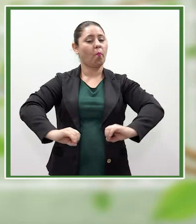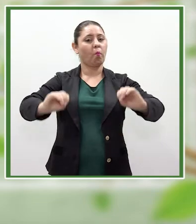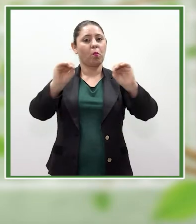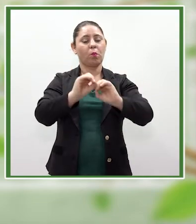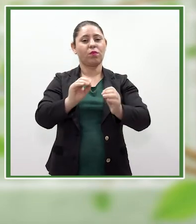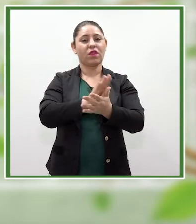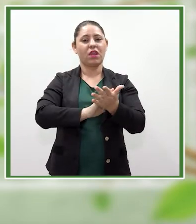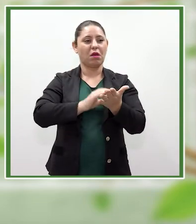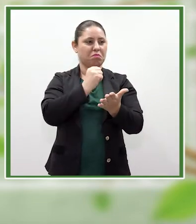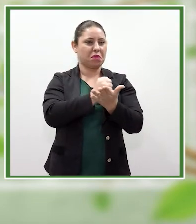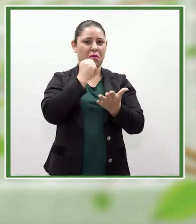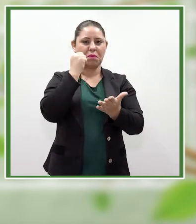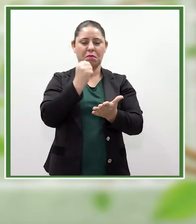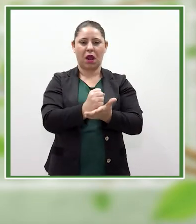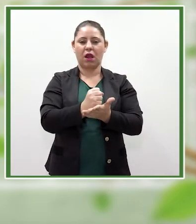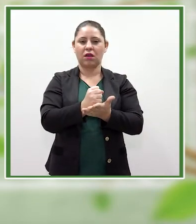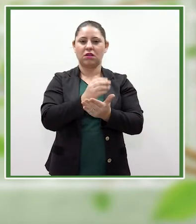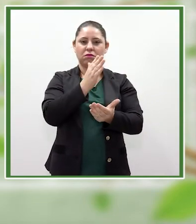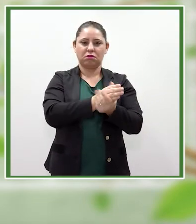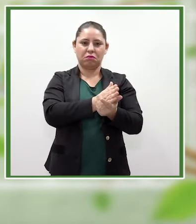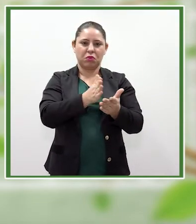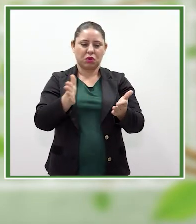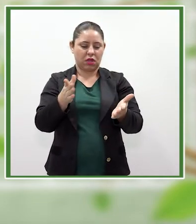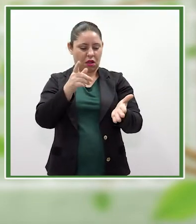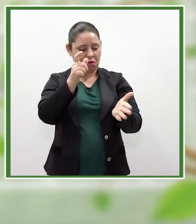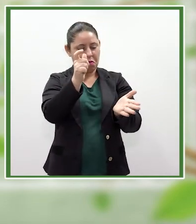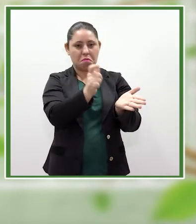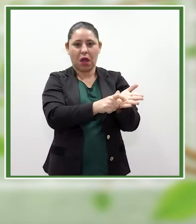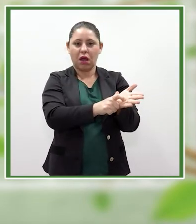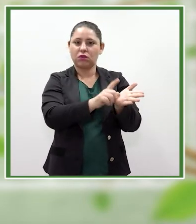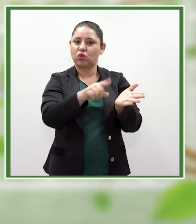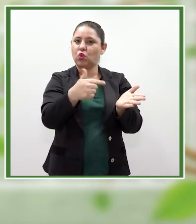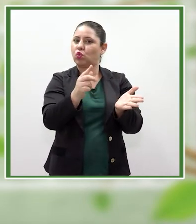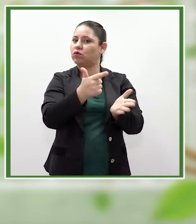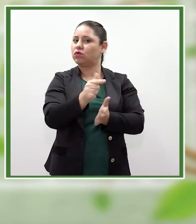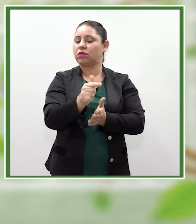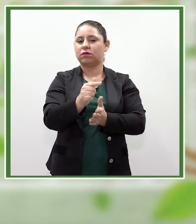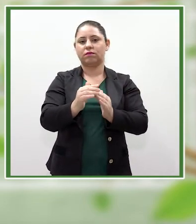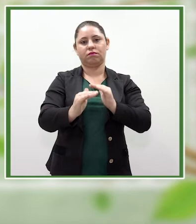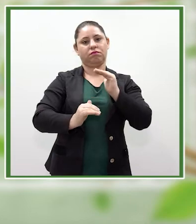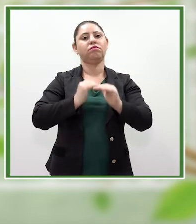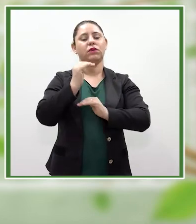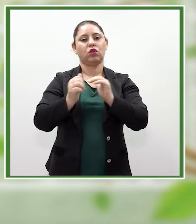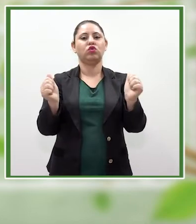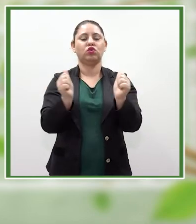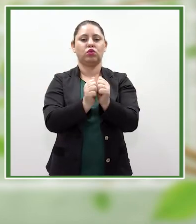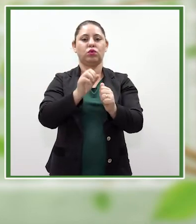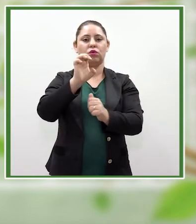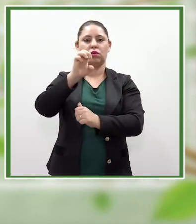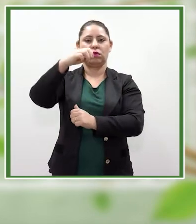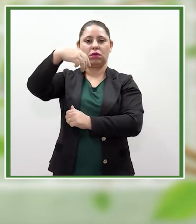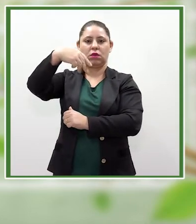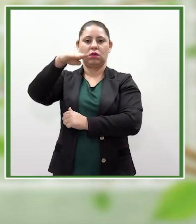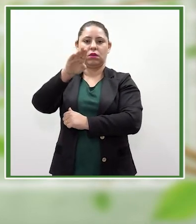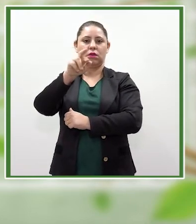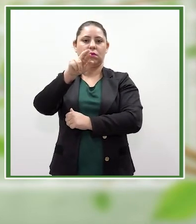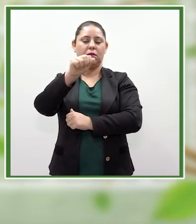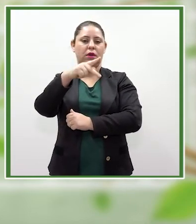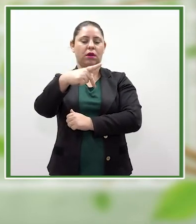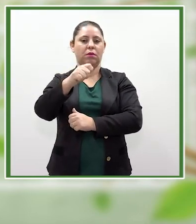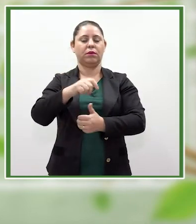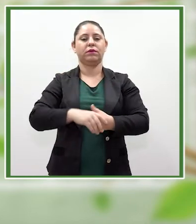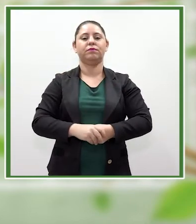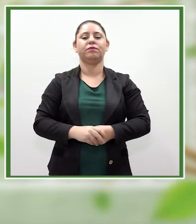um processo de certificação como esse, que foi desenvolvido com a Embrapa em parceria com a Marfrig. E a